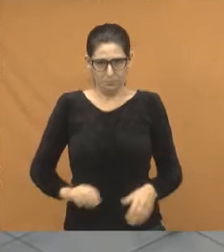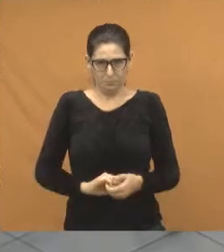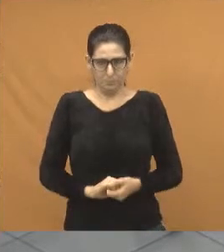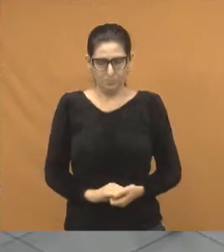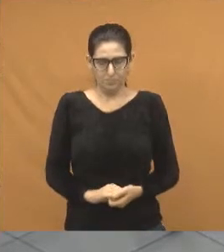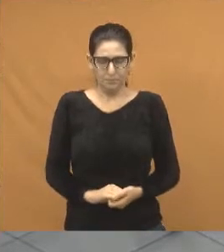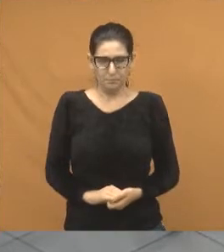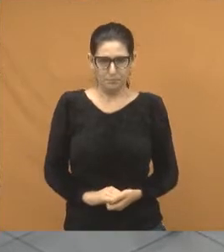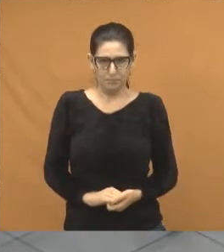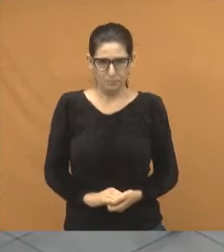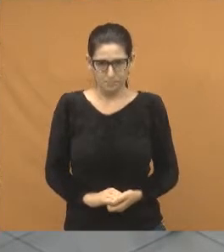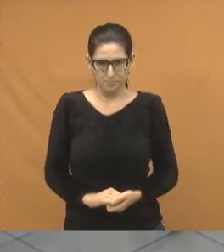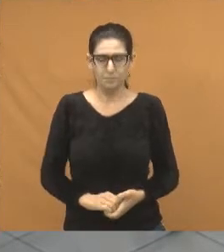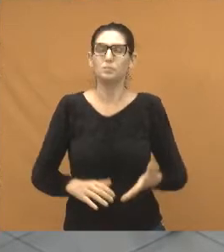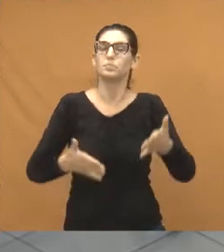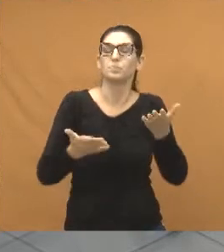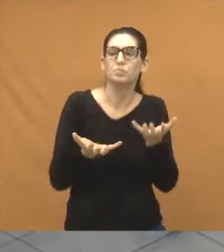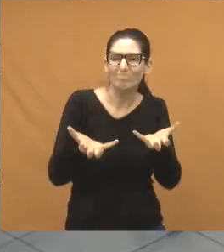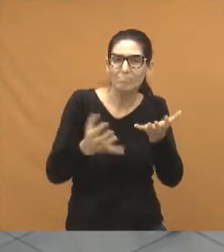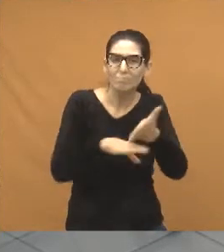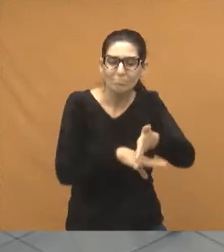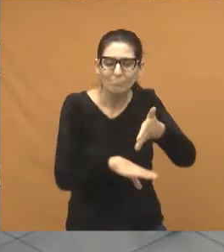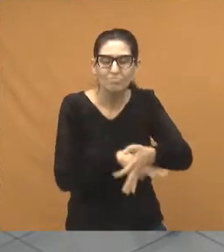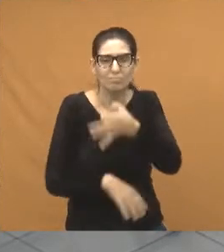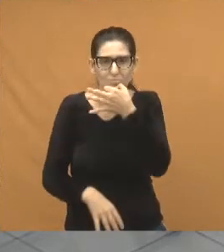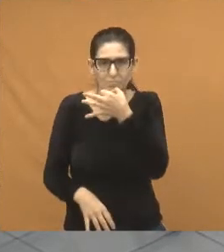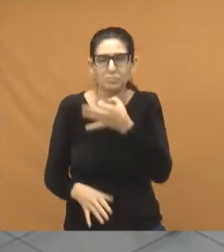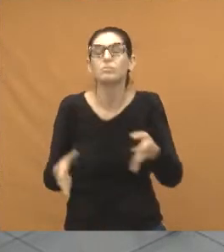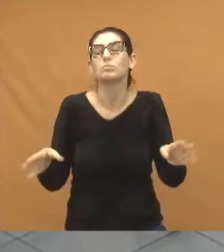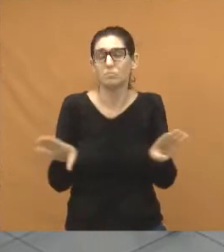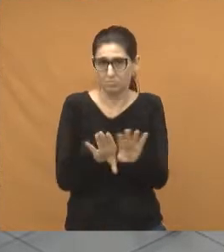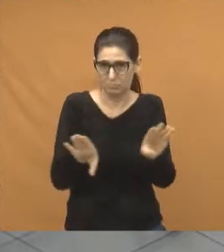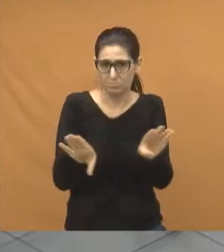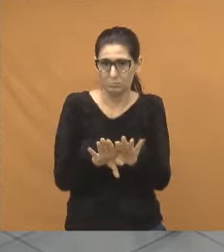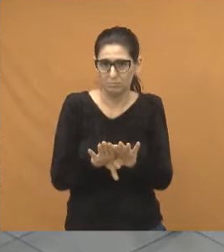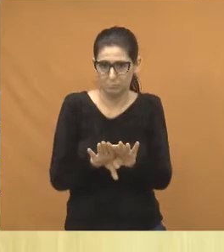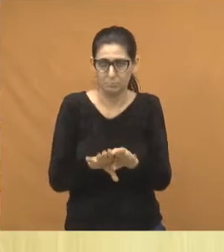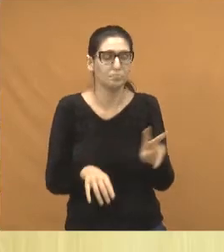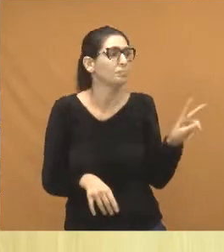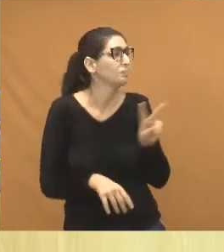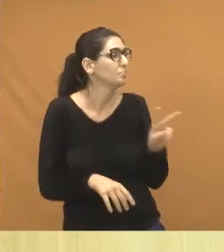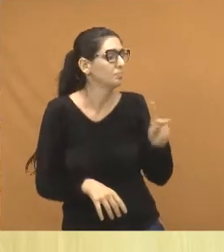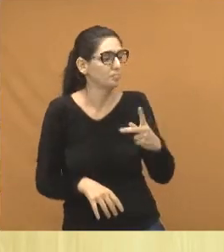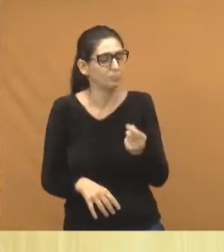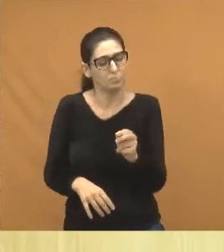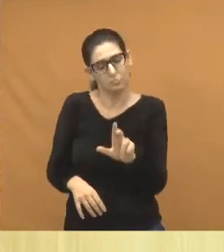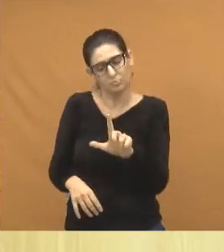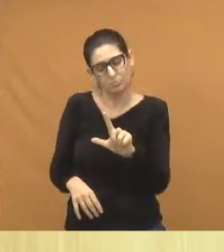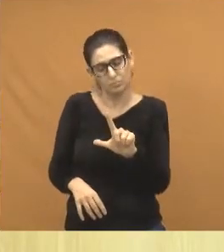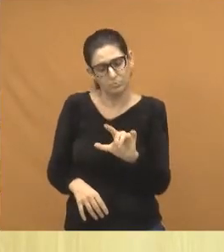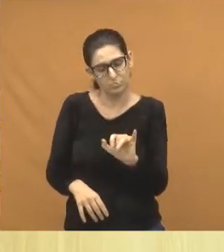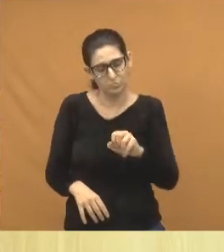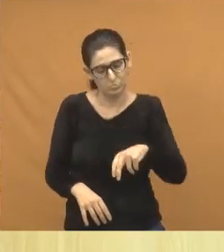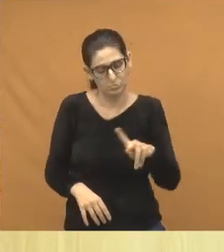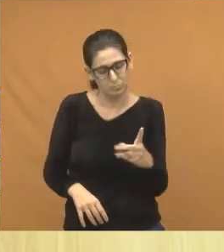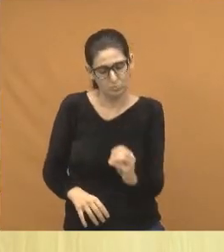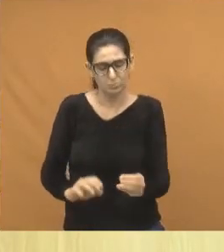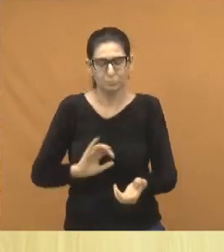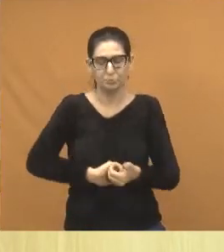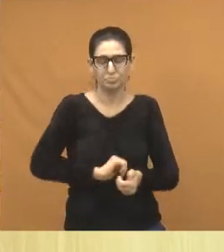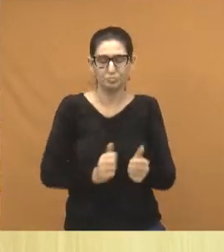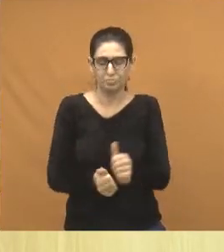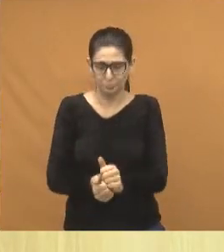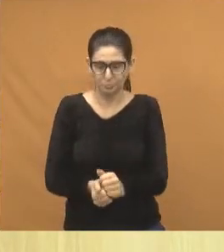Gostaria de participar também, dando a minha opinião. Vereador Paulinho do Esporte.